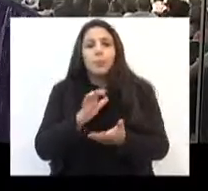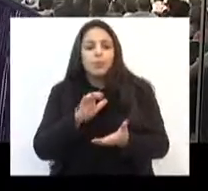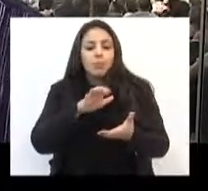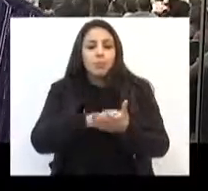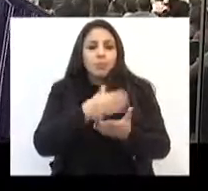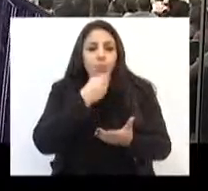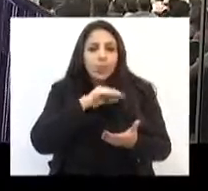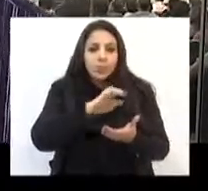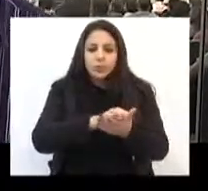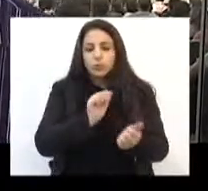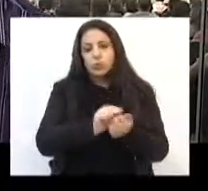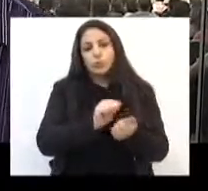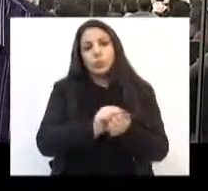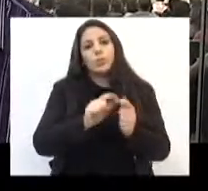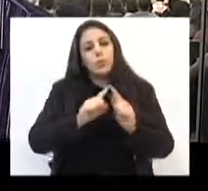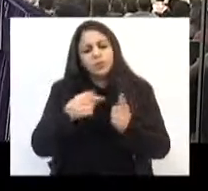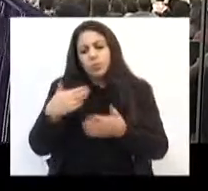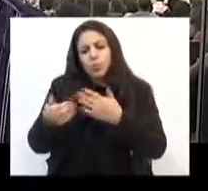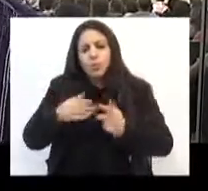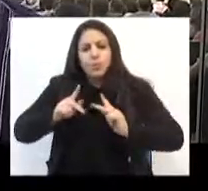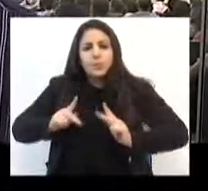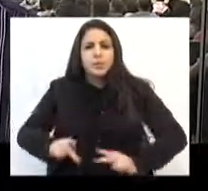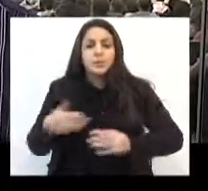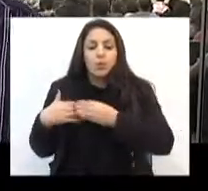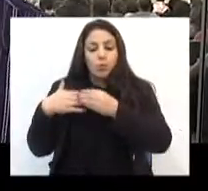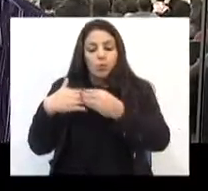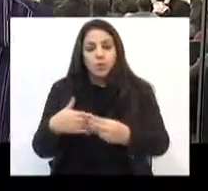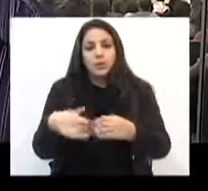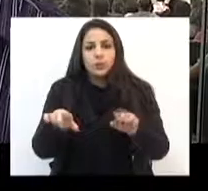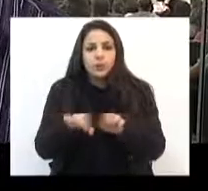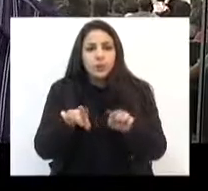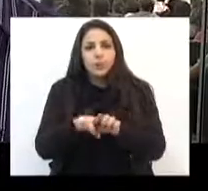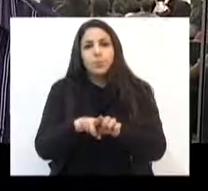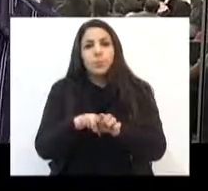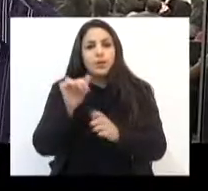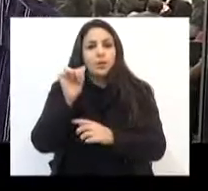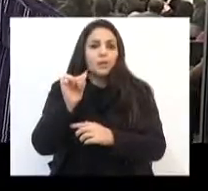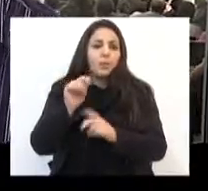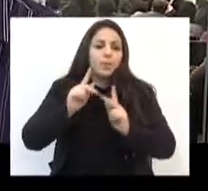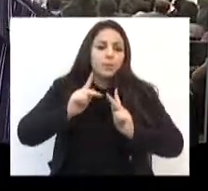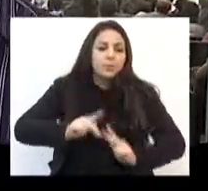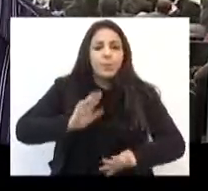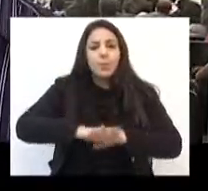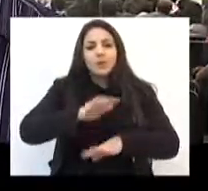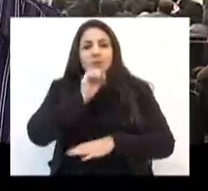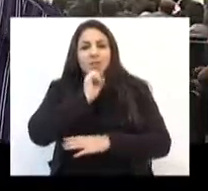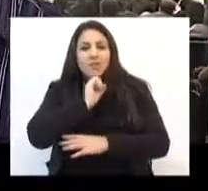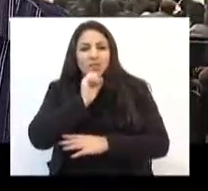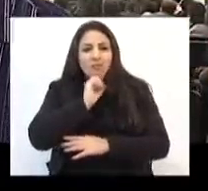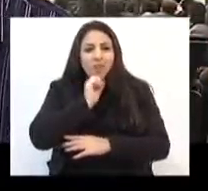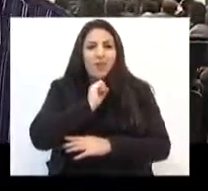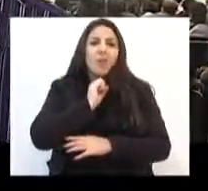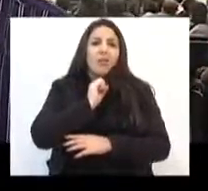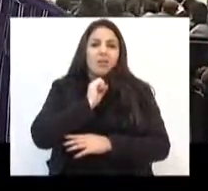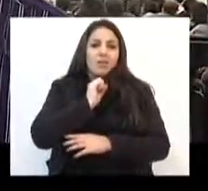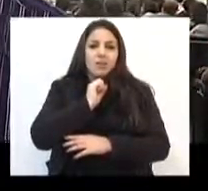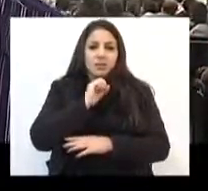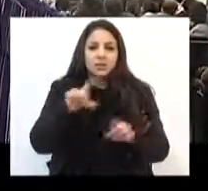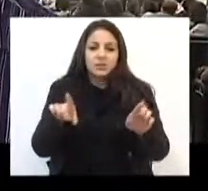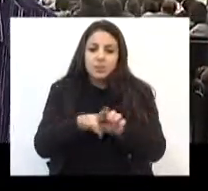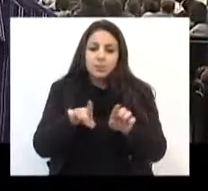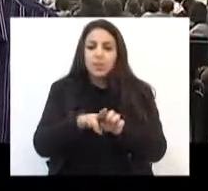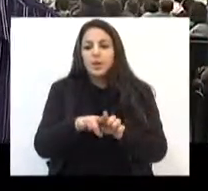trabalho de não perder a criança, ver se está tudo bem, ocorrer tudo bem, a gente acaba não se preocupando muito nessa questão. Mas a lei sim, pode